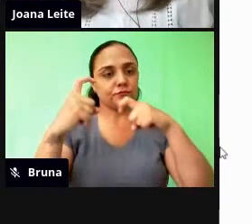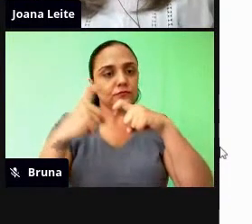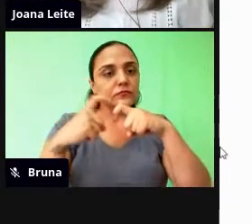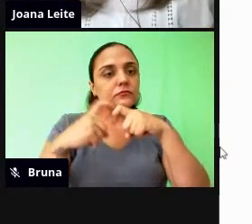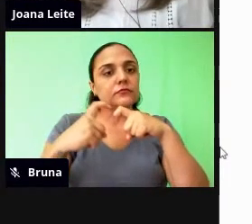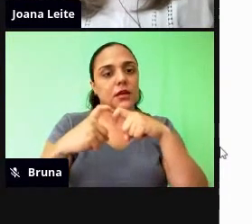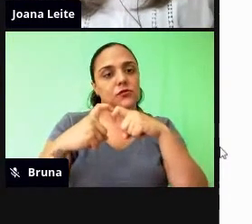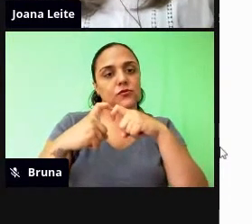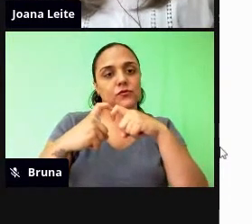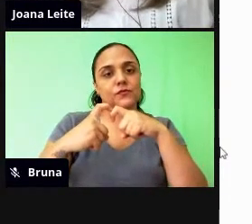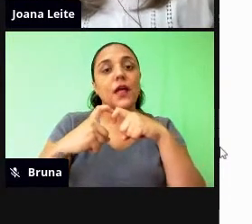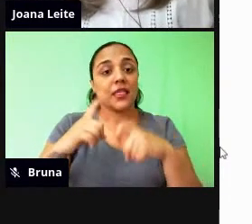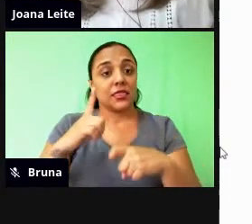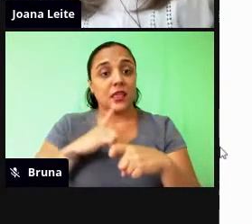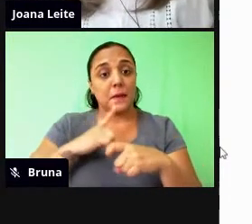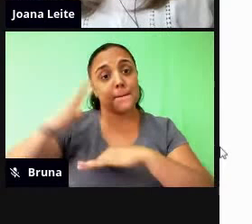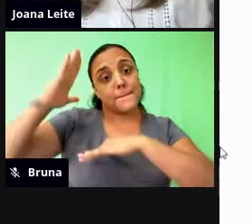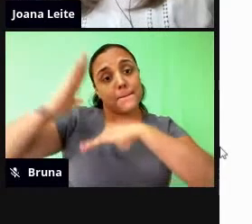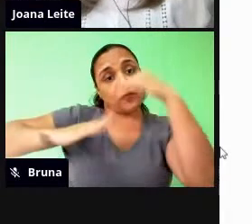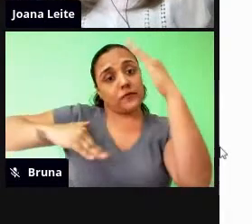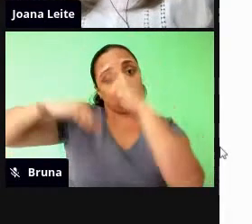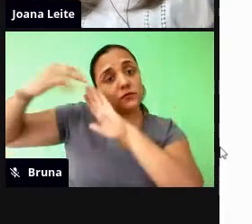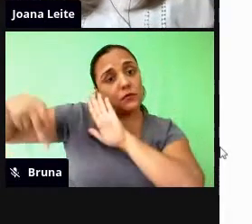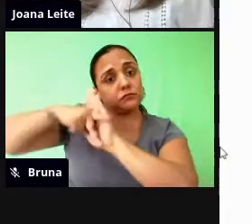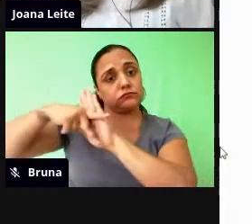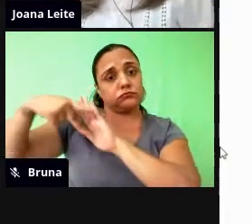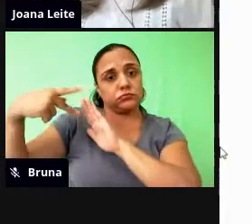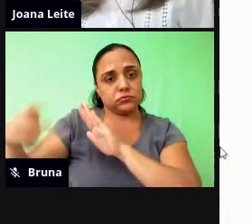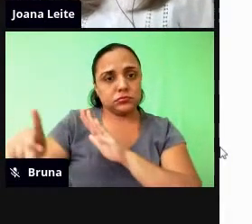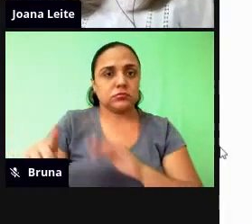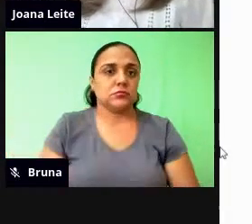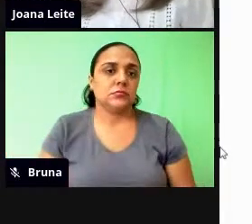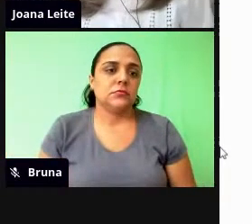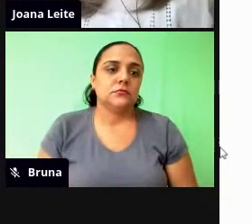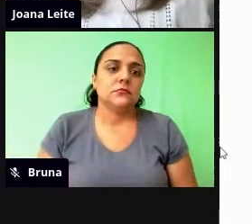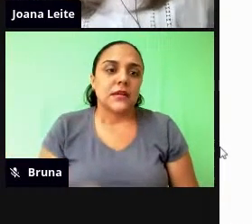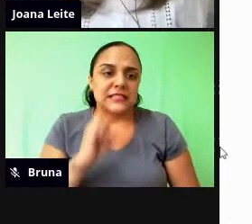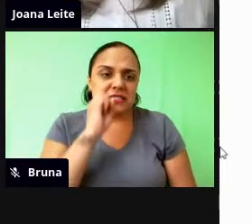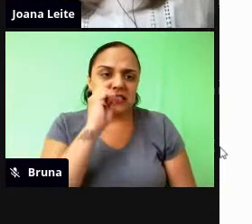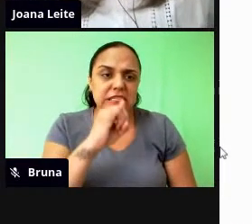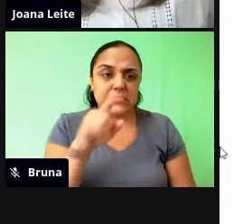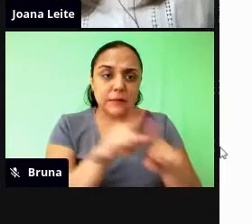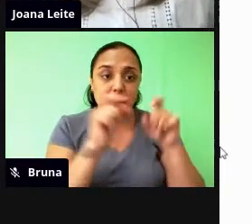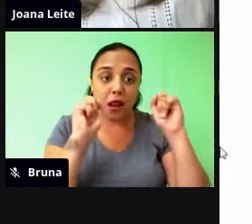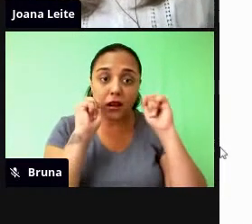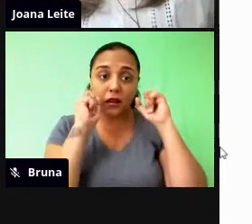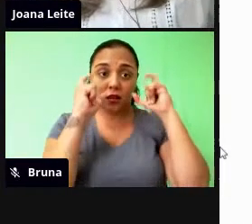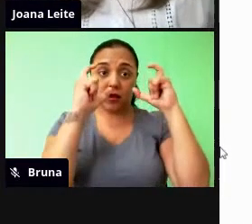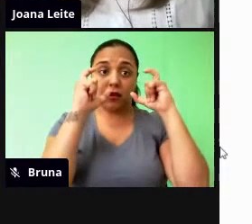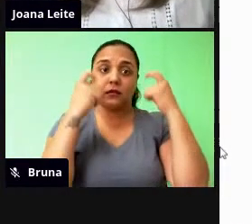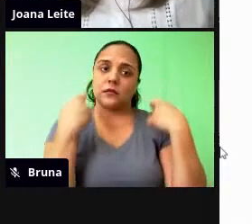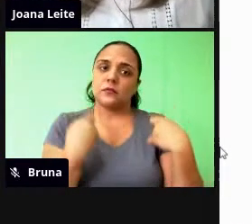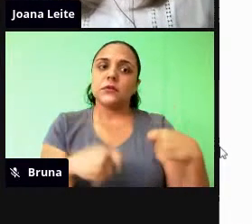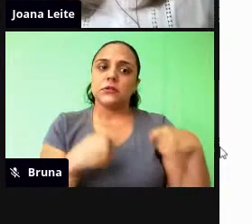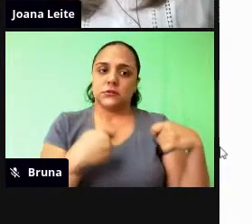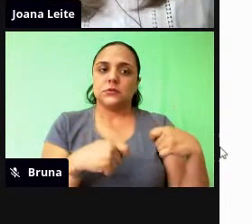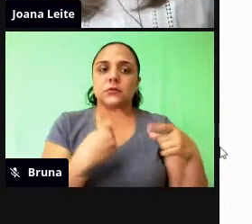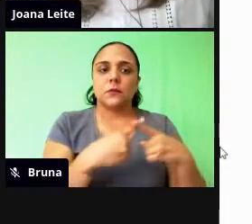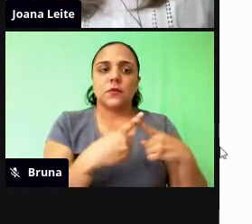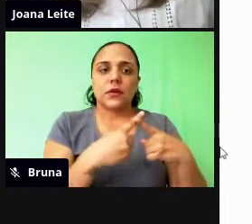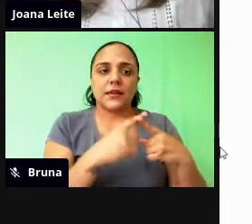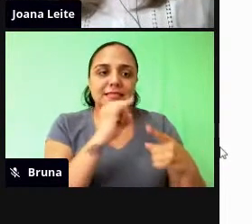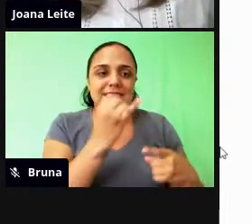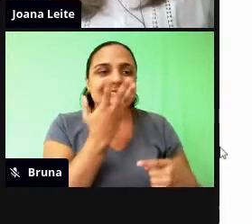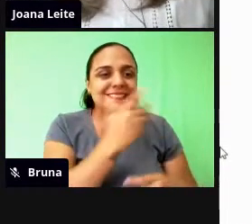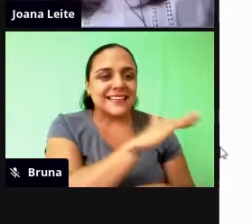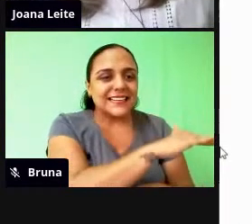habilitados para isso, tá? E aqui eu destaquei, né, nessas imagens, alguns sinais de alerta que podem ser percebidos desde